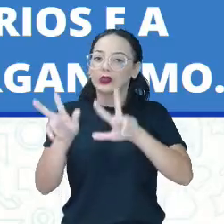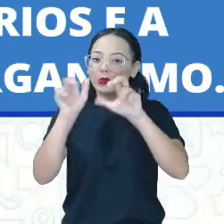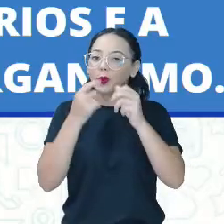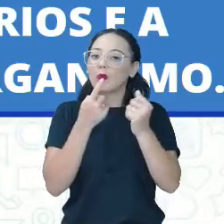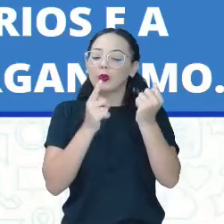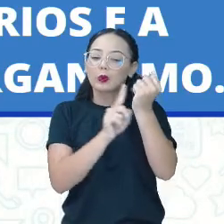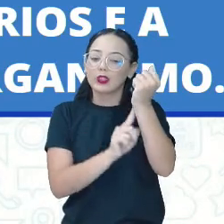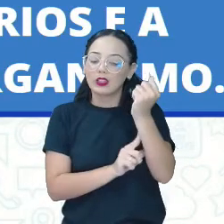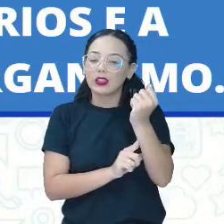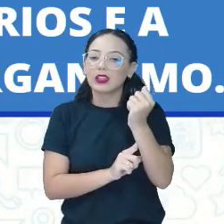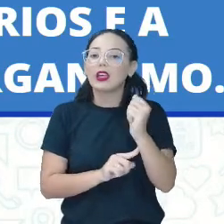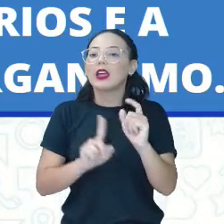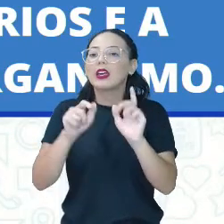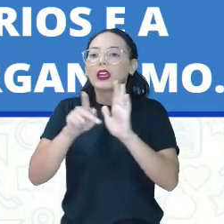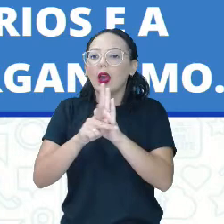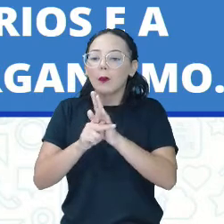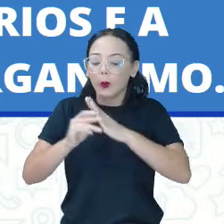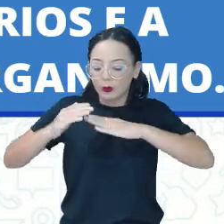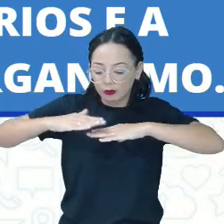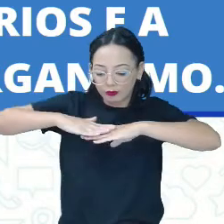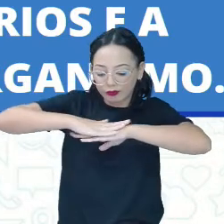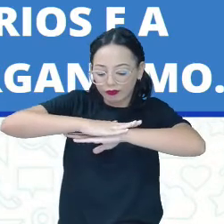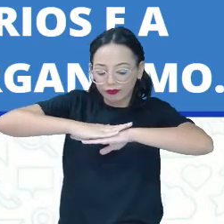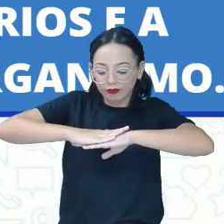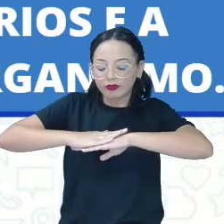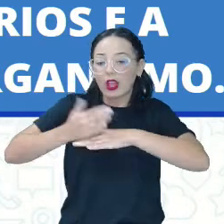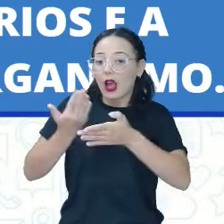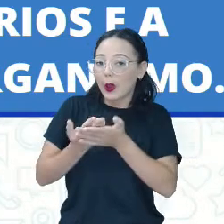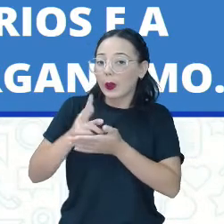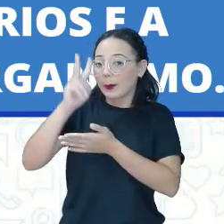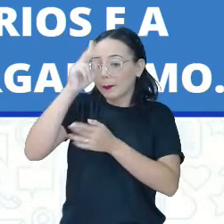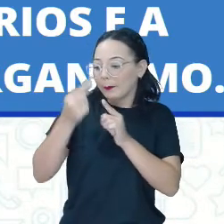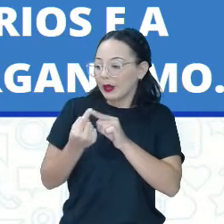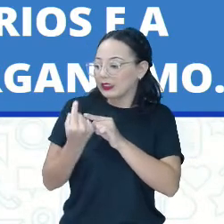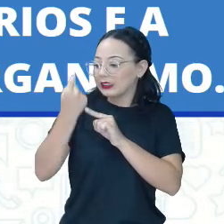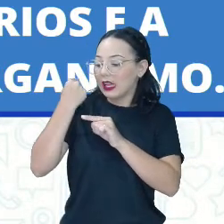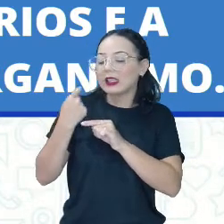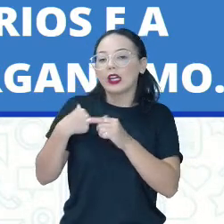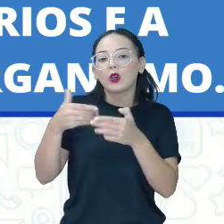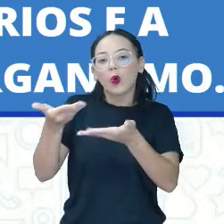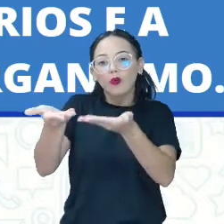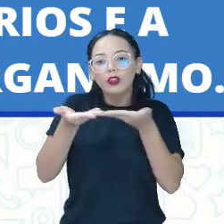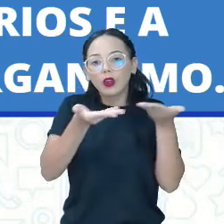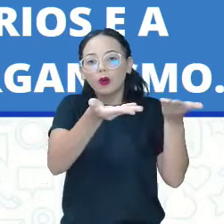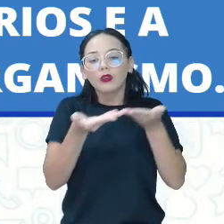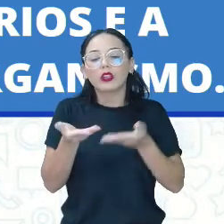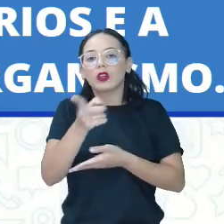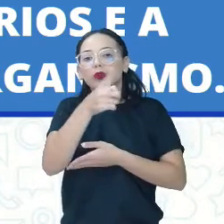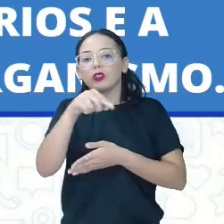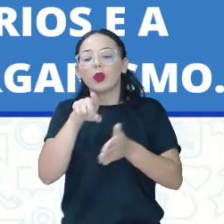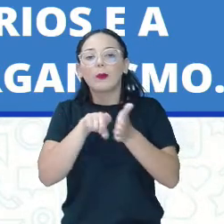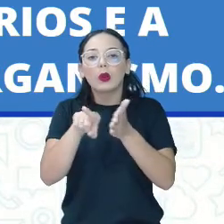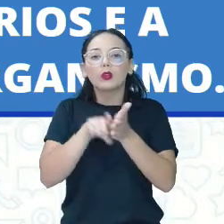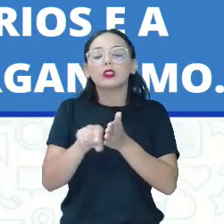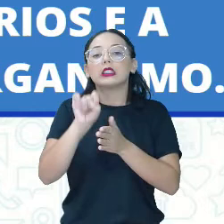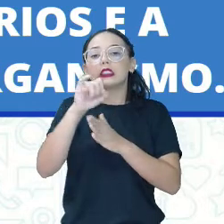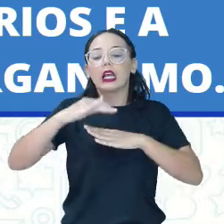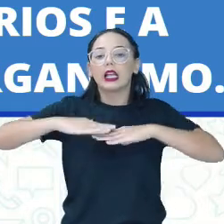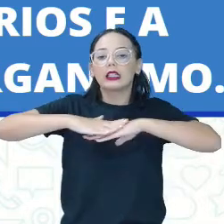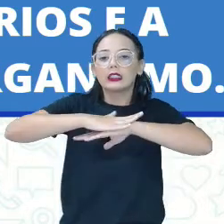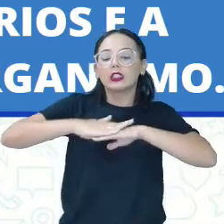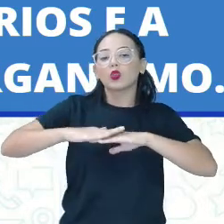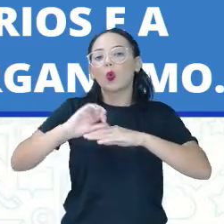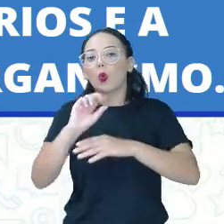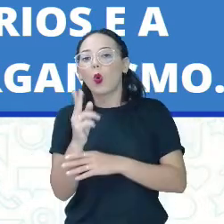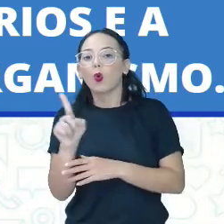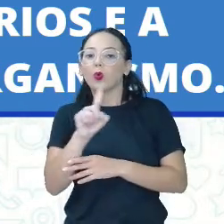sangue, que é um tecido conjuntivo. Na aula passada, eu peguei alguns de vocês perguntando se era um tecido ou não. E